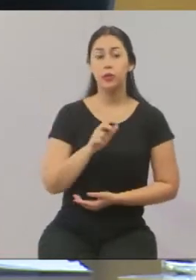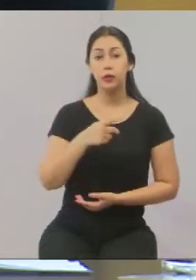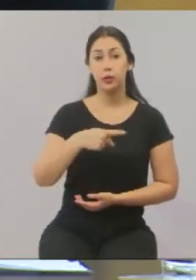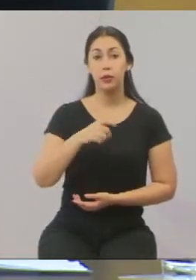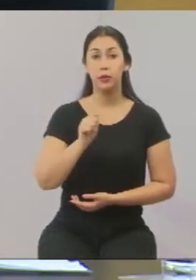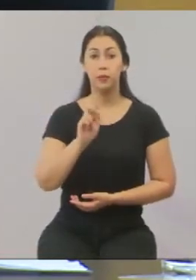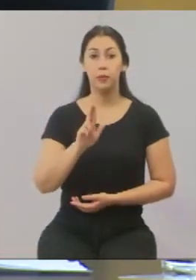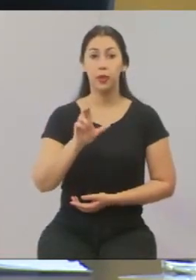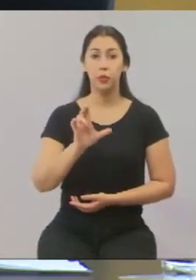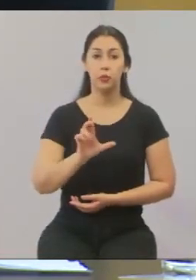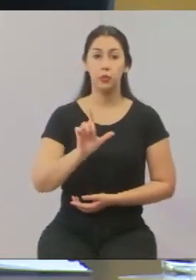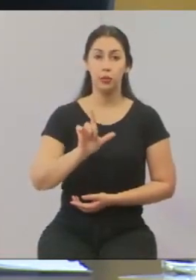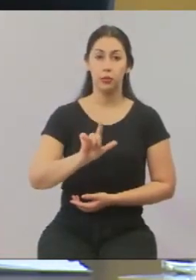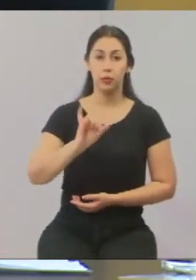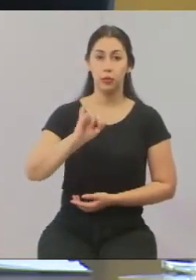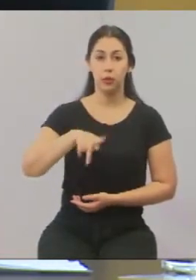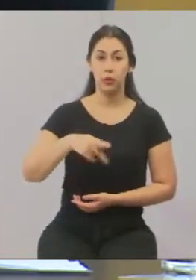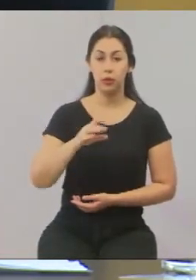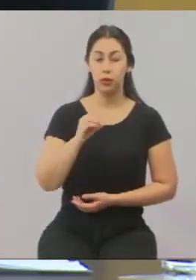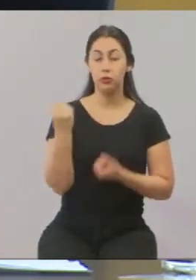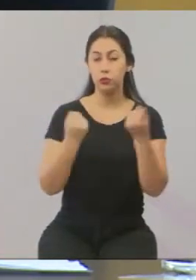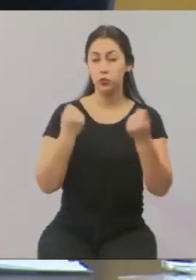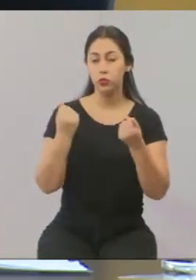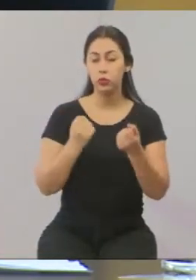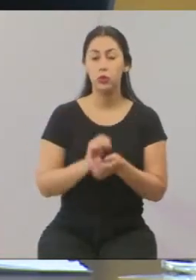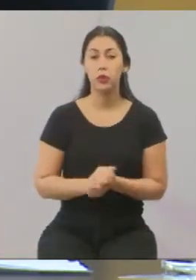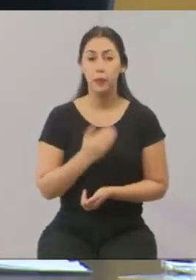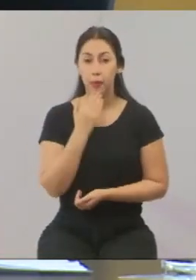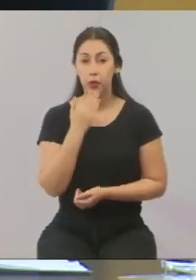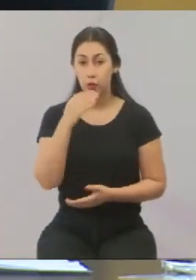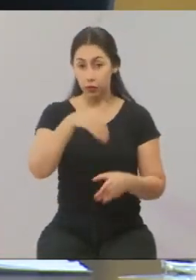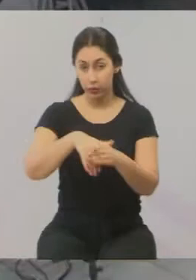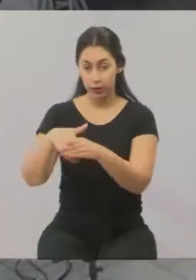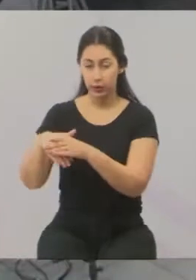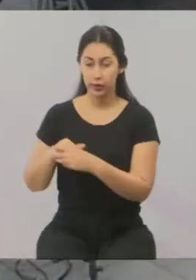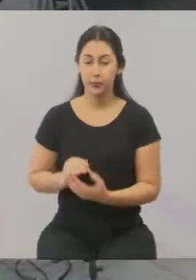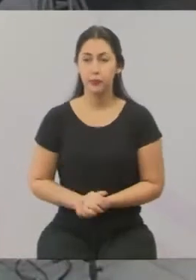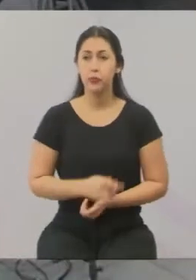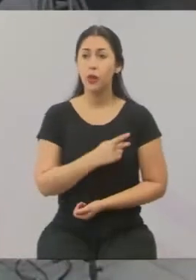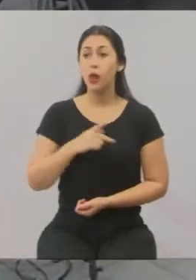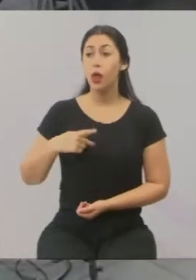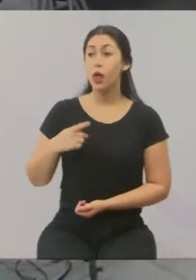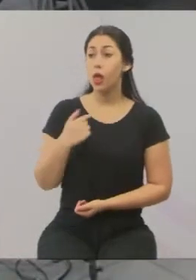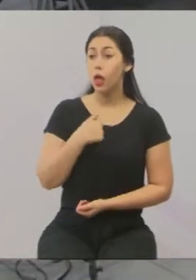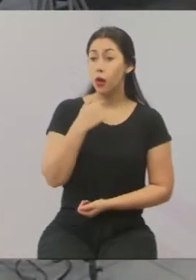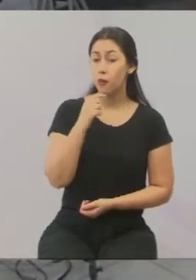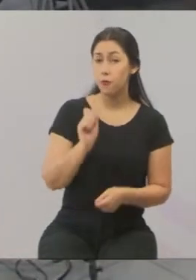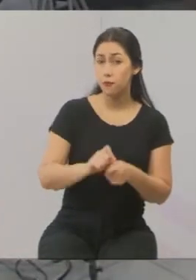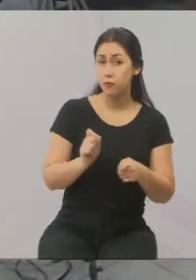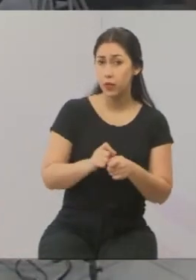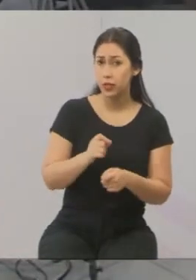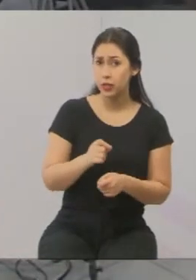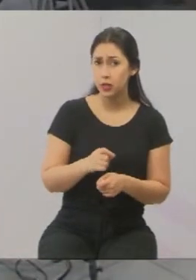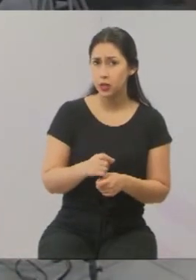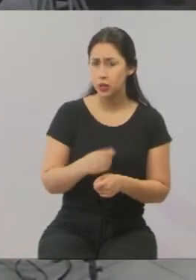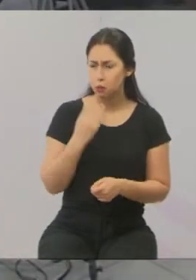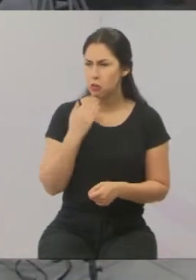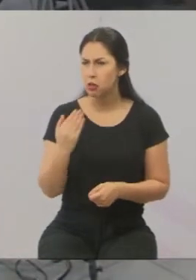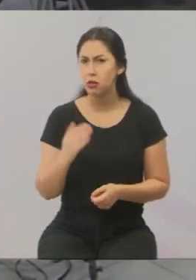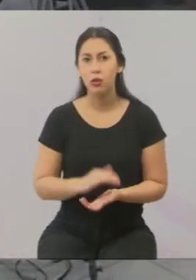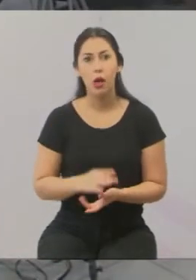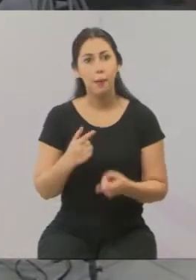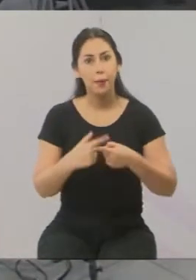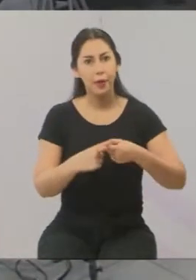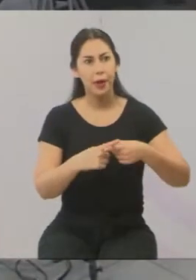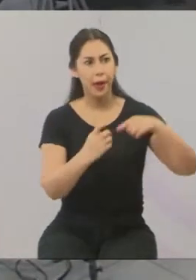senhor presidente, foi solicitado votação. Senhor presidente, eu fiz esse requerimento porque não é possível, nessa